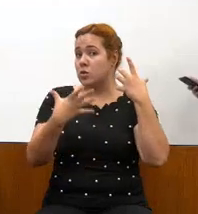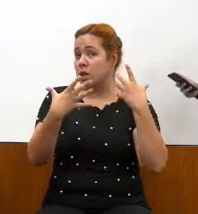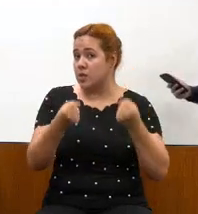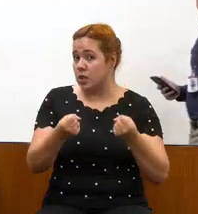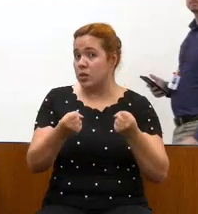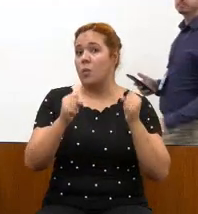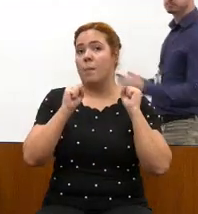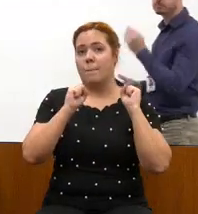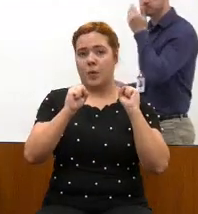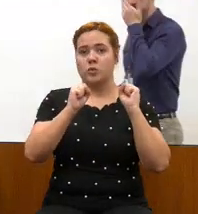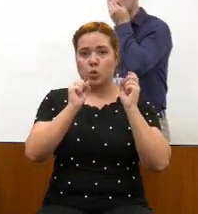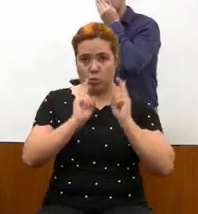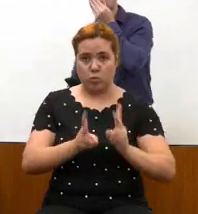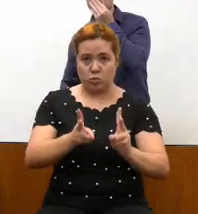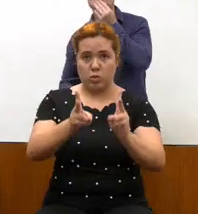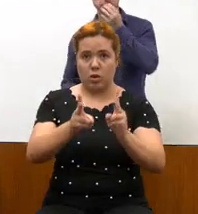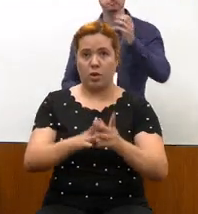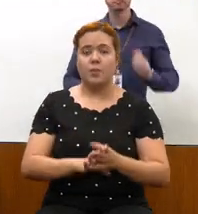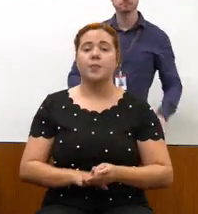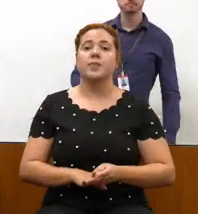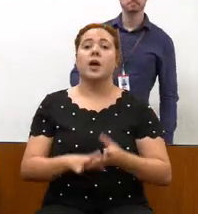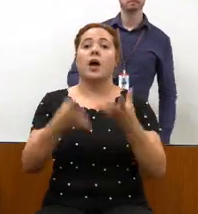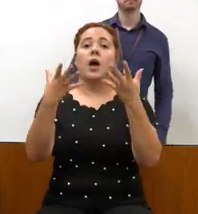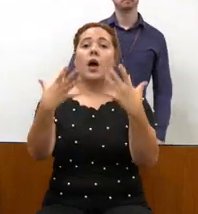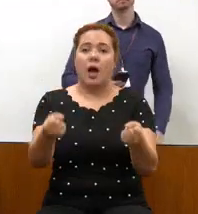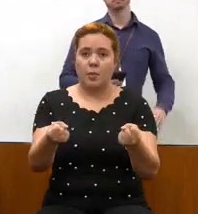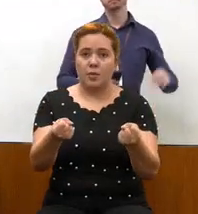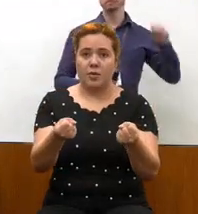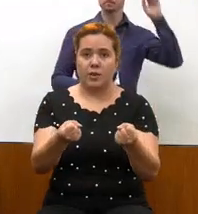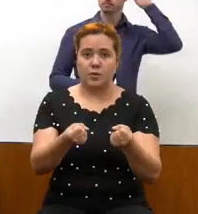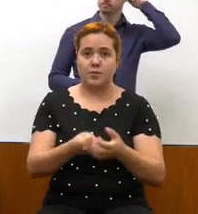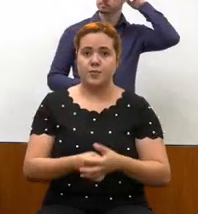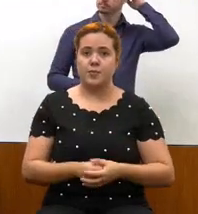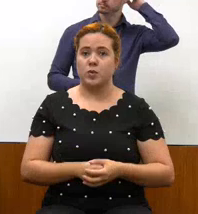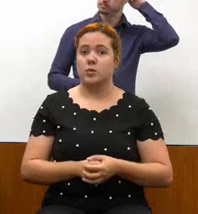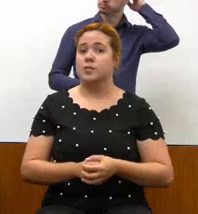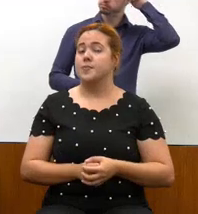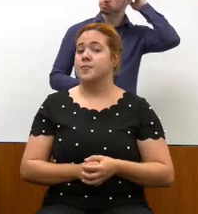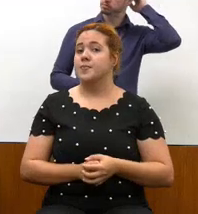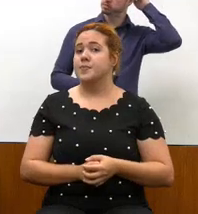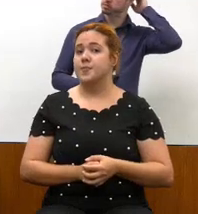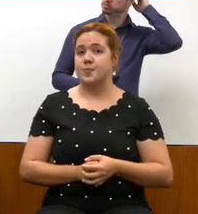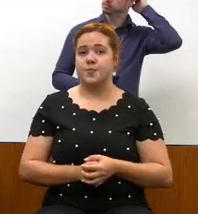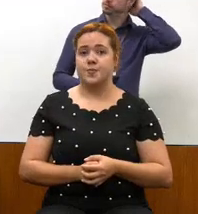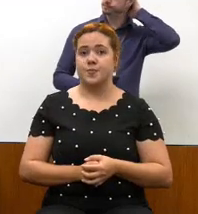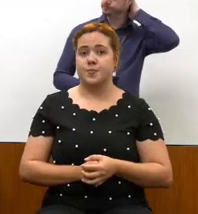encontram. Aprovado o requerimento.